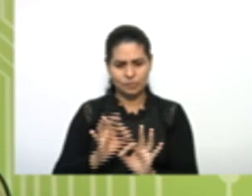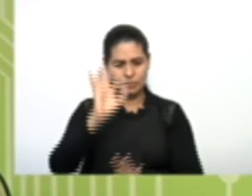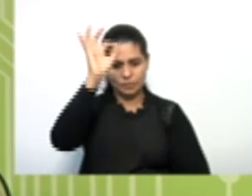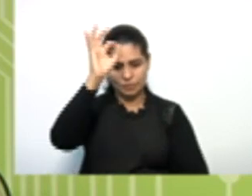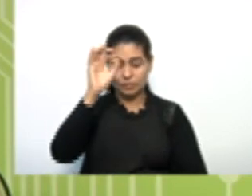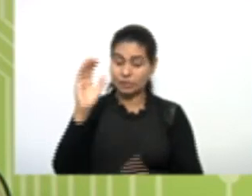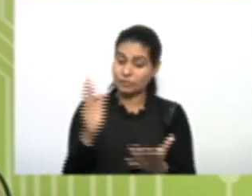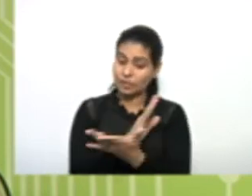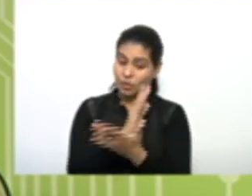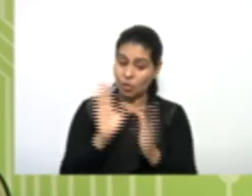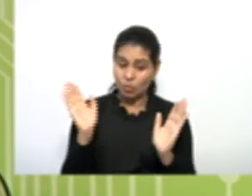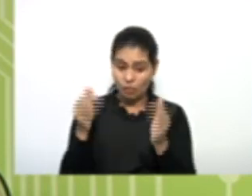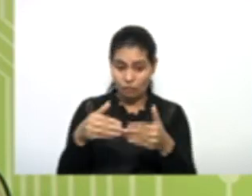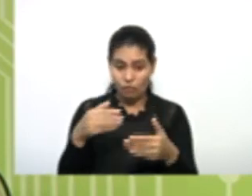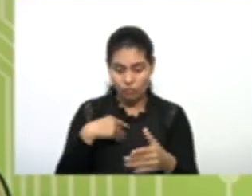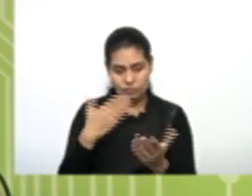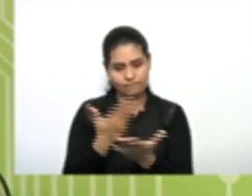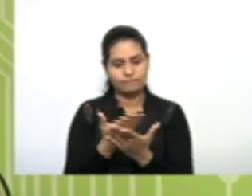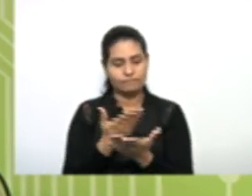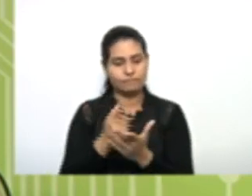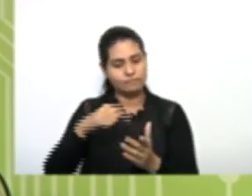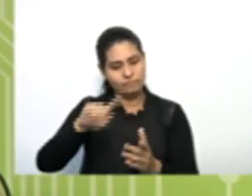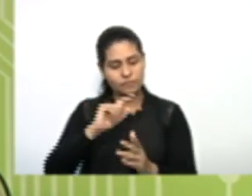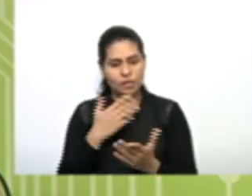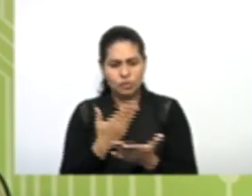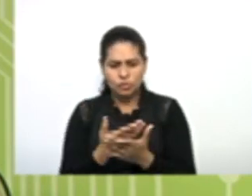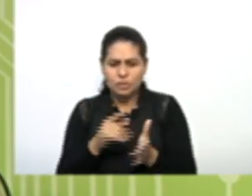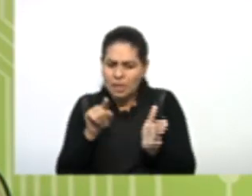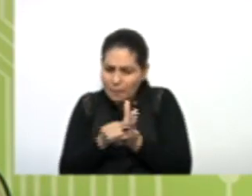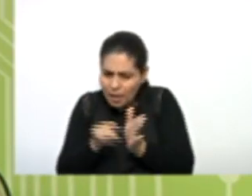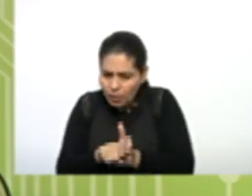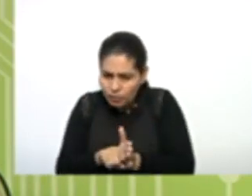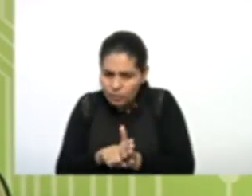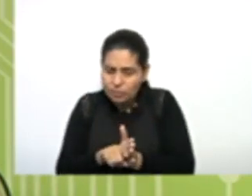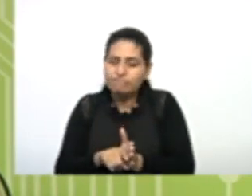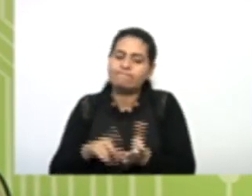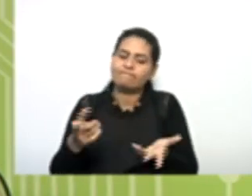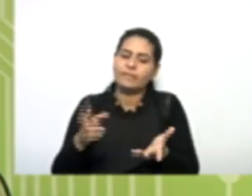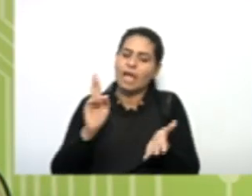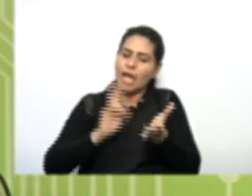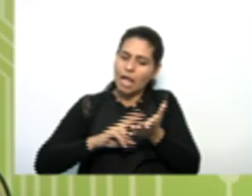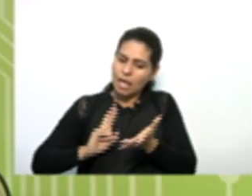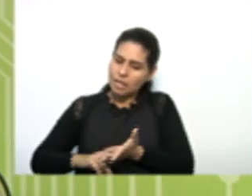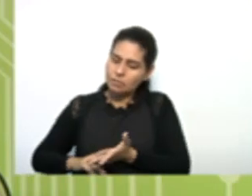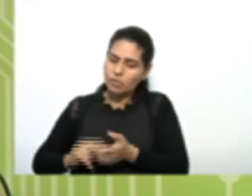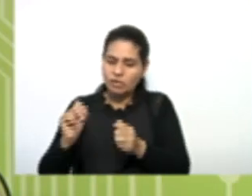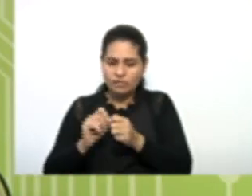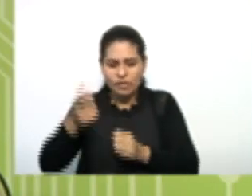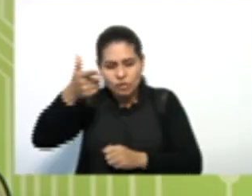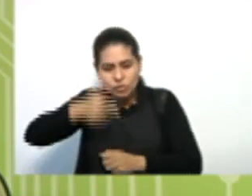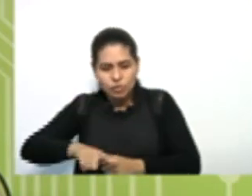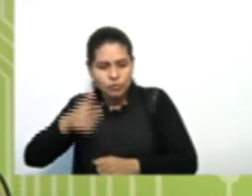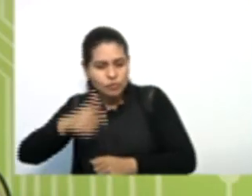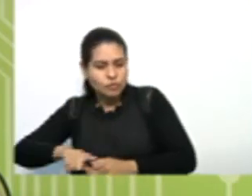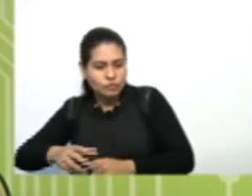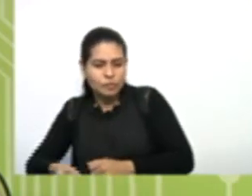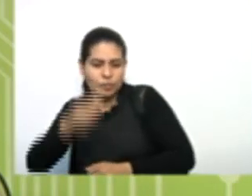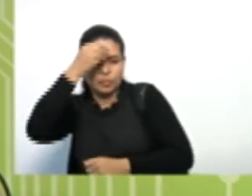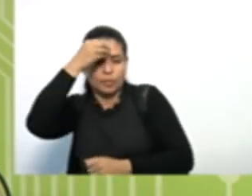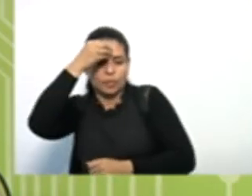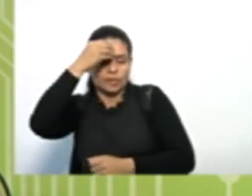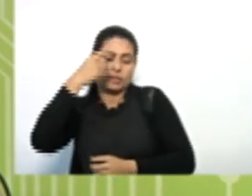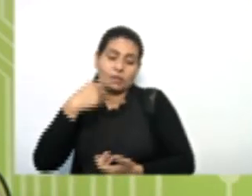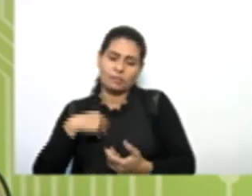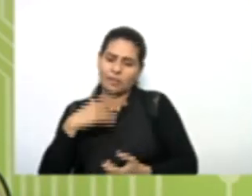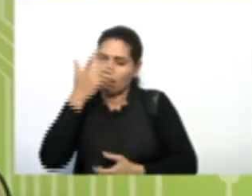Então fica como um foco de estudo para as provas. Estude pelas questões, refaça as questões de sala, refaça as questões de casa.